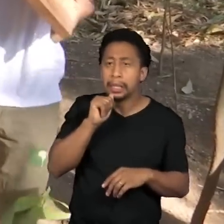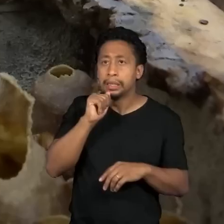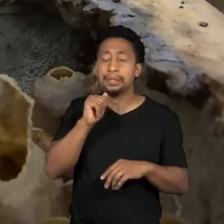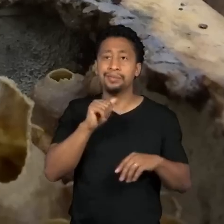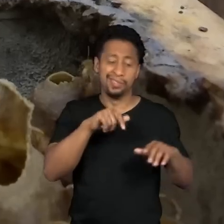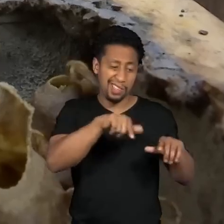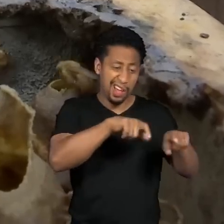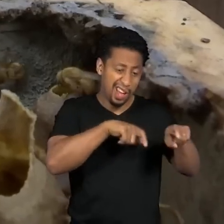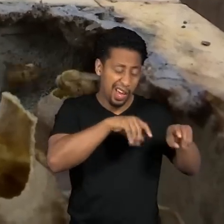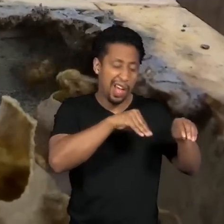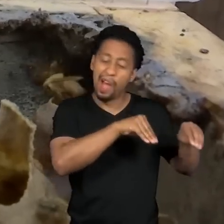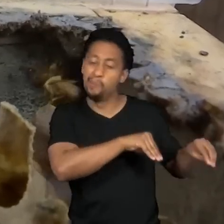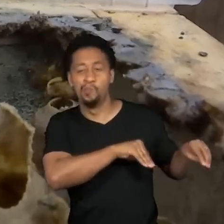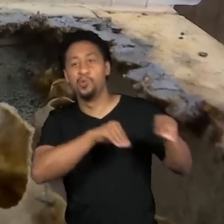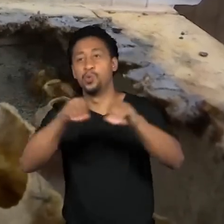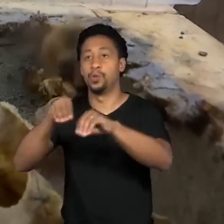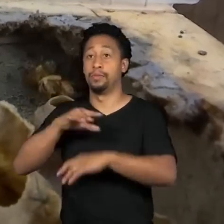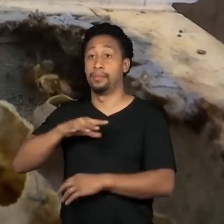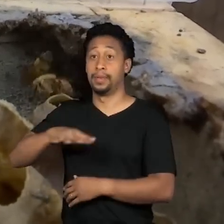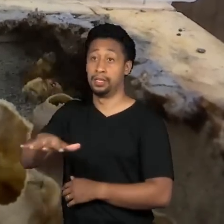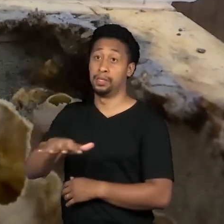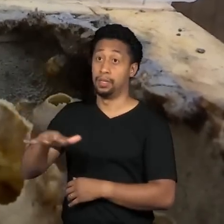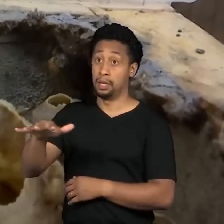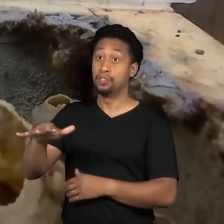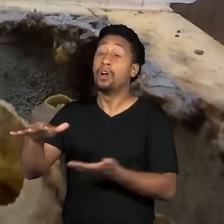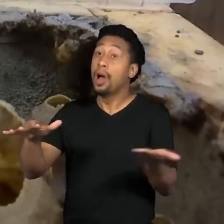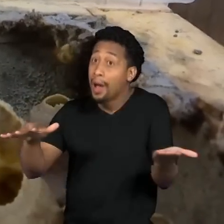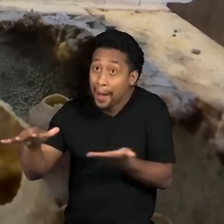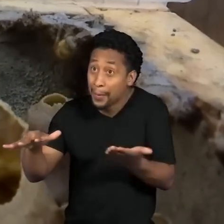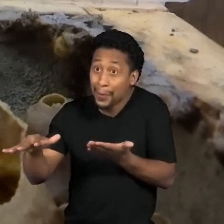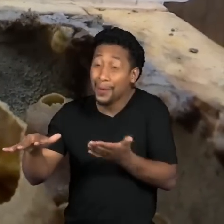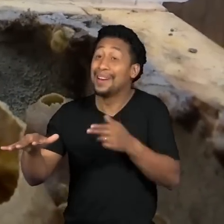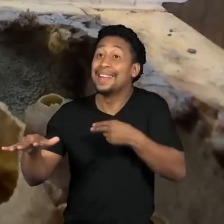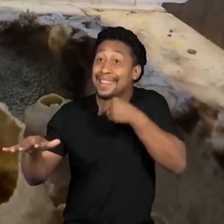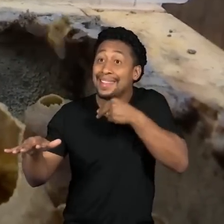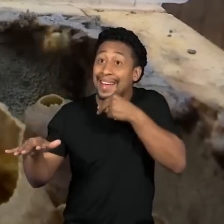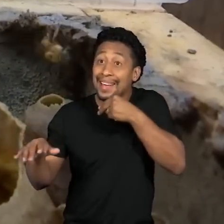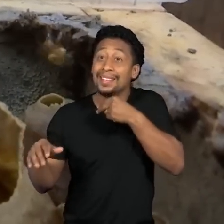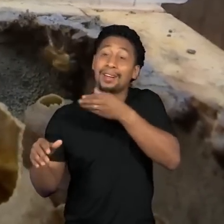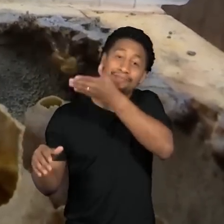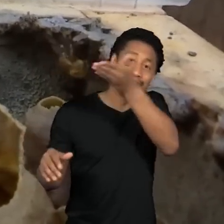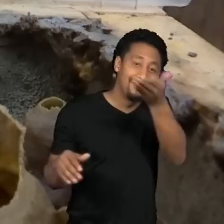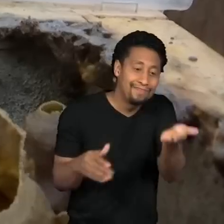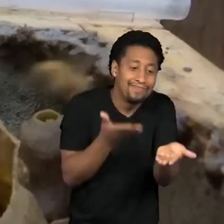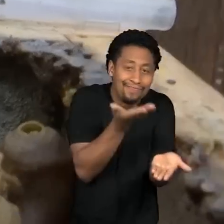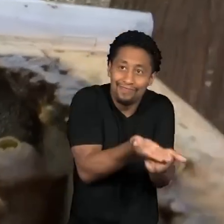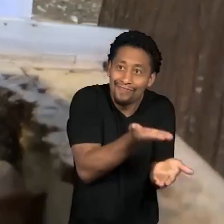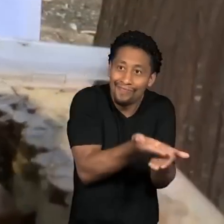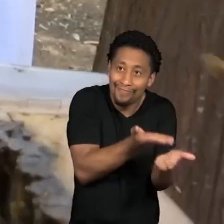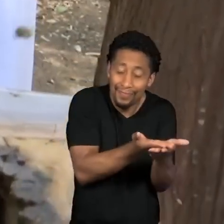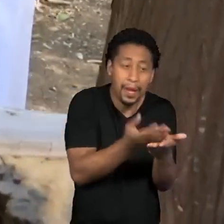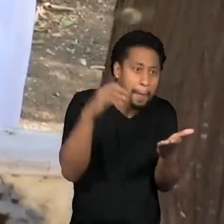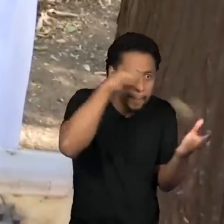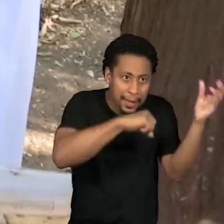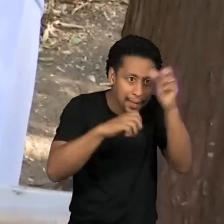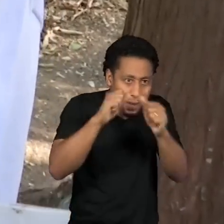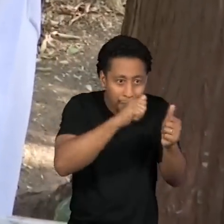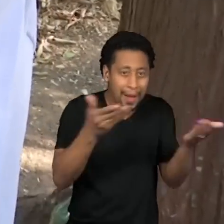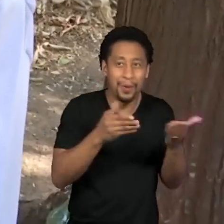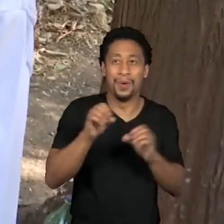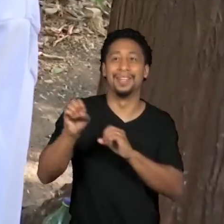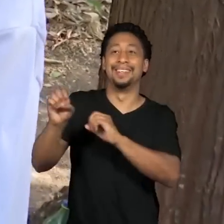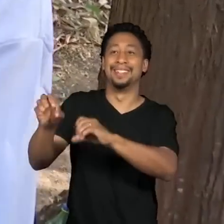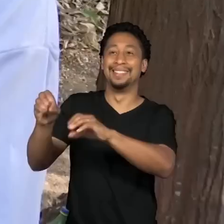cidade. Agora apresenta aos avós como tirar sustento da terra, preservando a biodiversidade. Eu